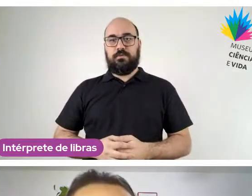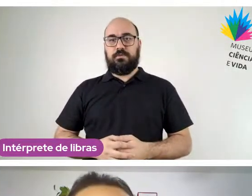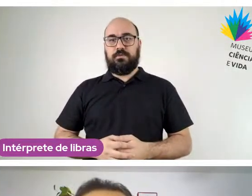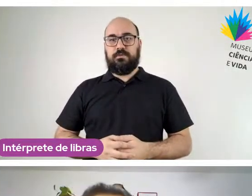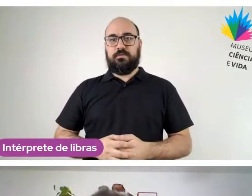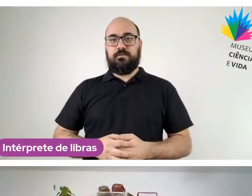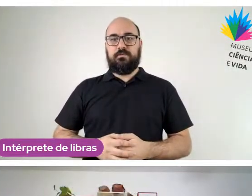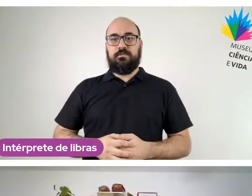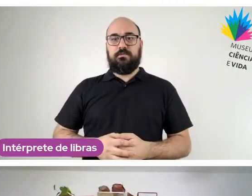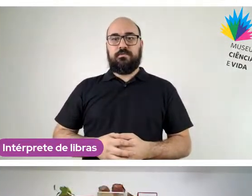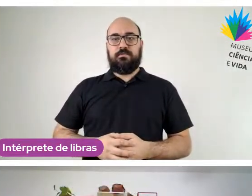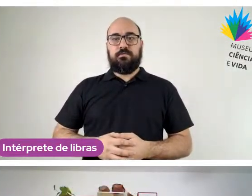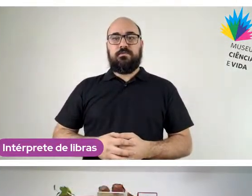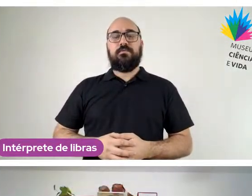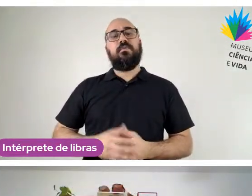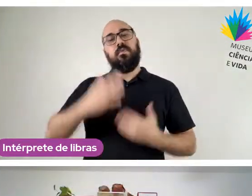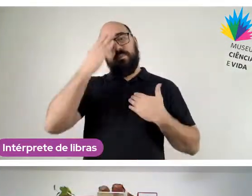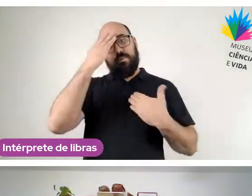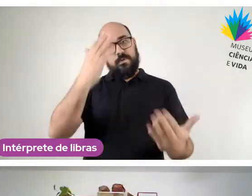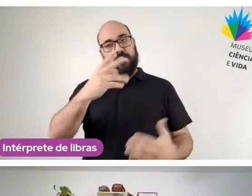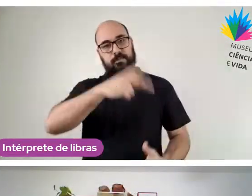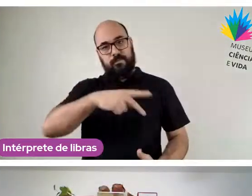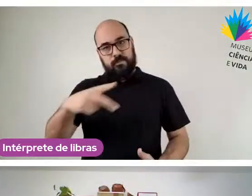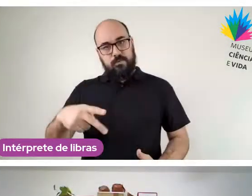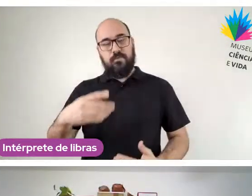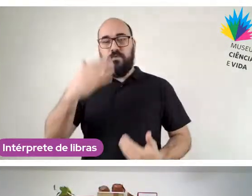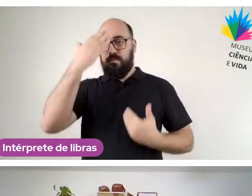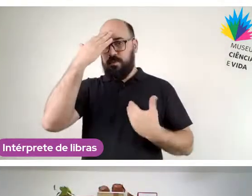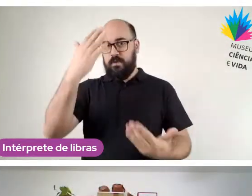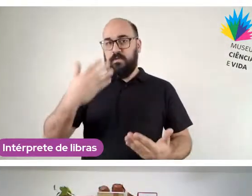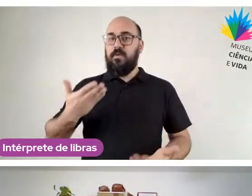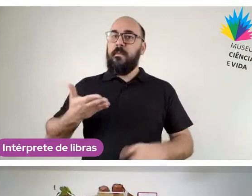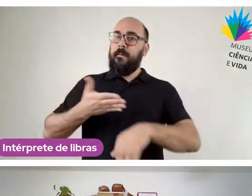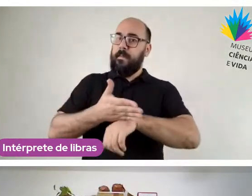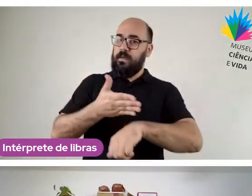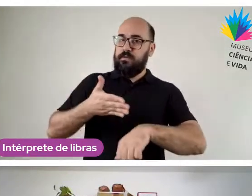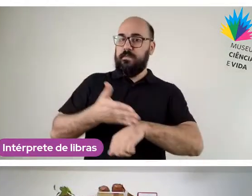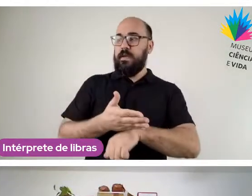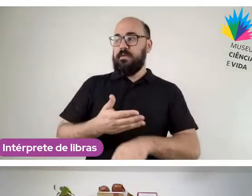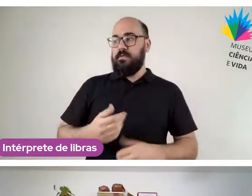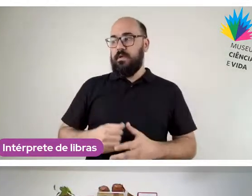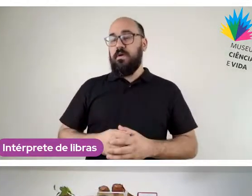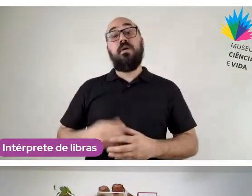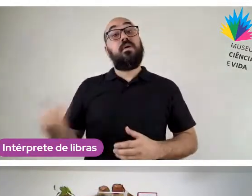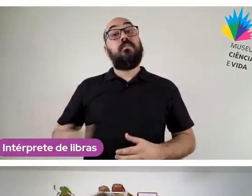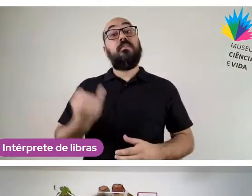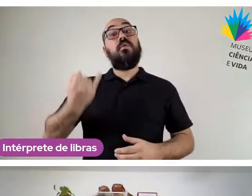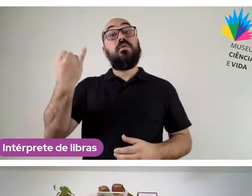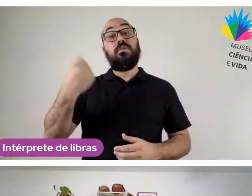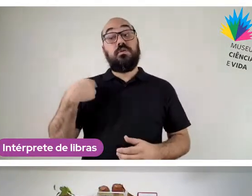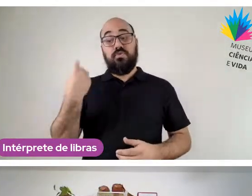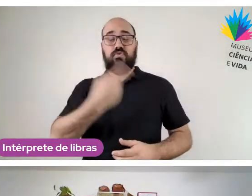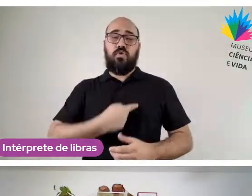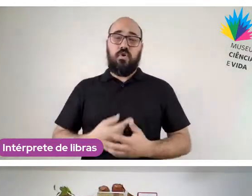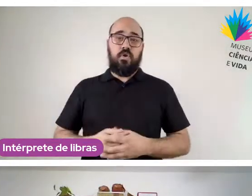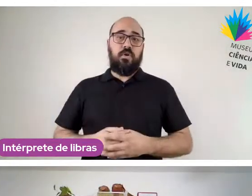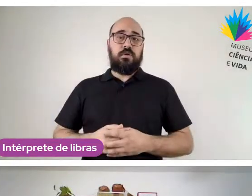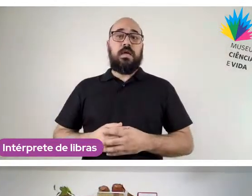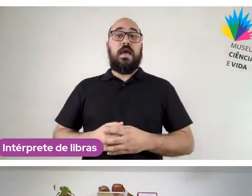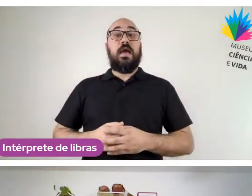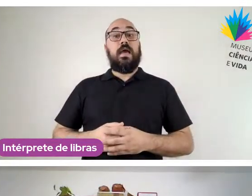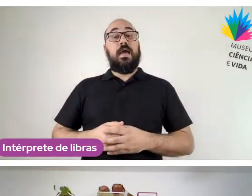Muito obrigada, professor. Muito obrigada pela participação. É muito importante para a gente também ter o apoio da reitoria nessas